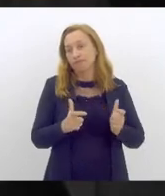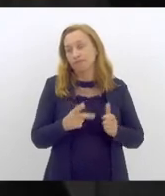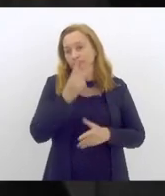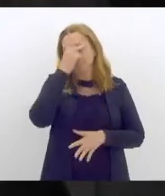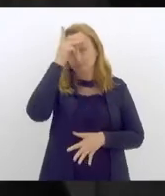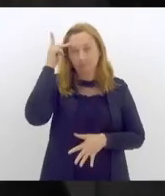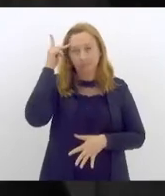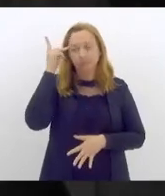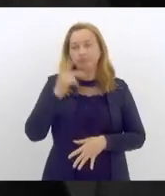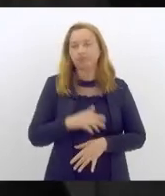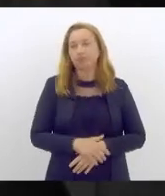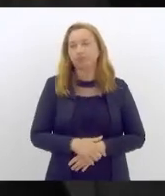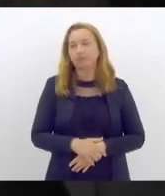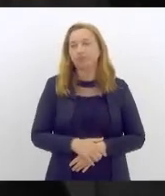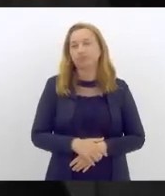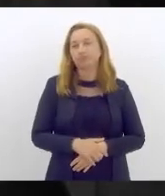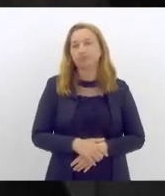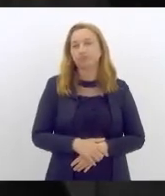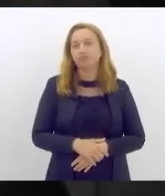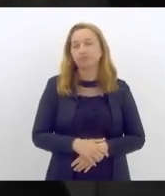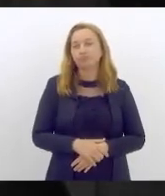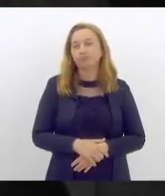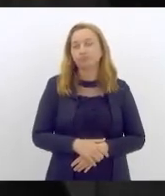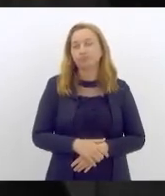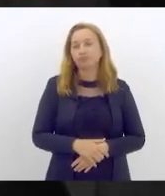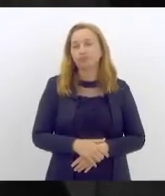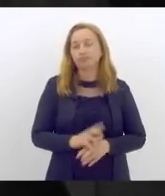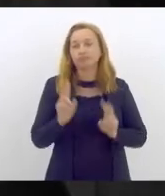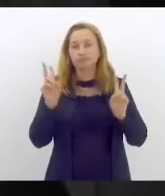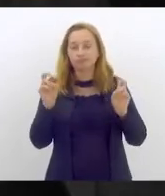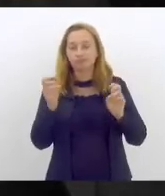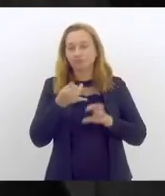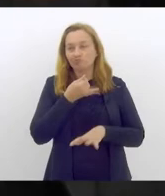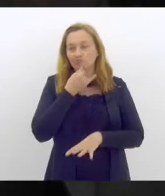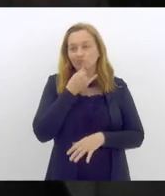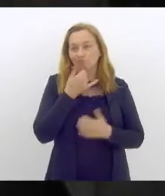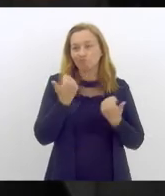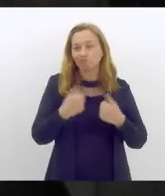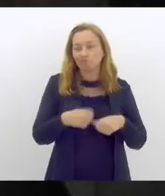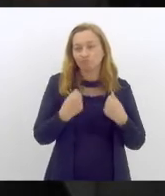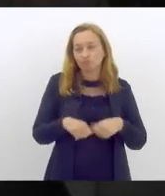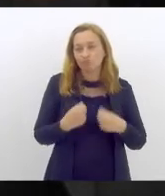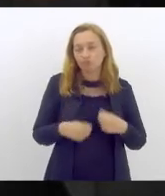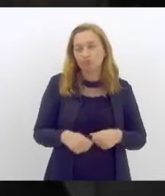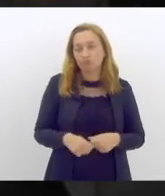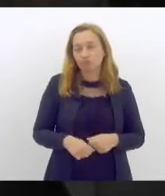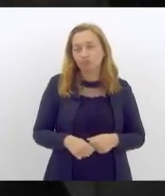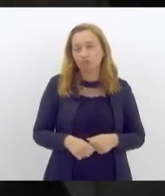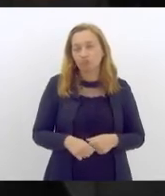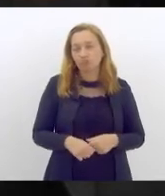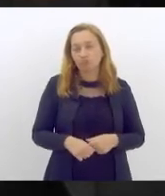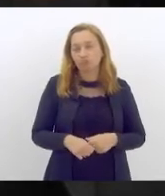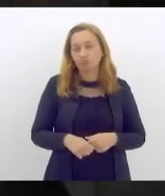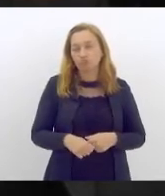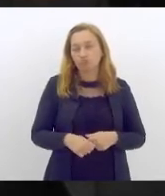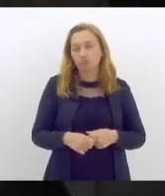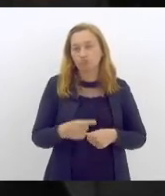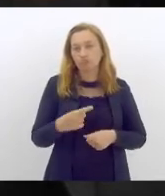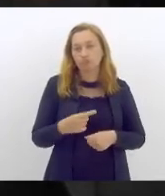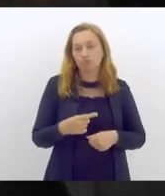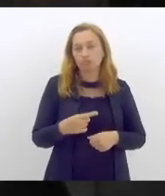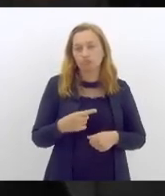pessoas com casos tristes que precisa atendimento e não consegue